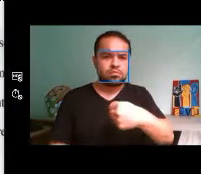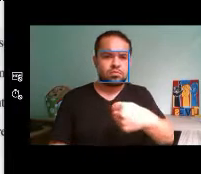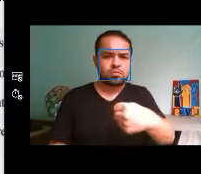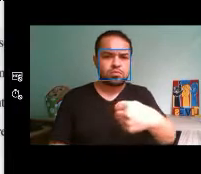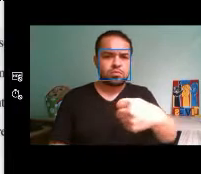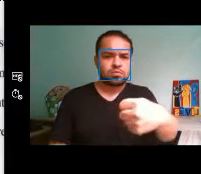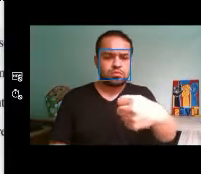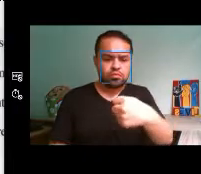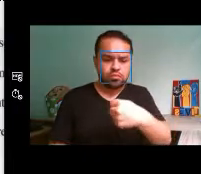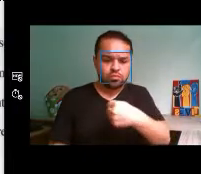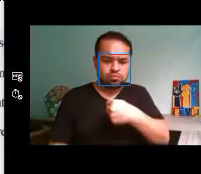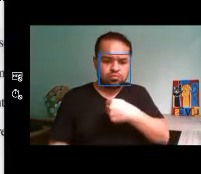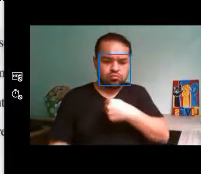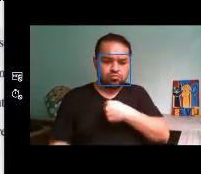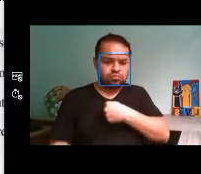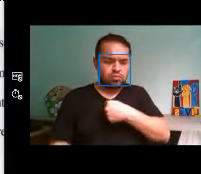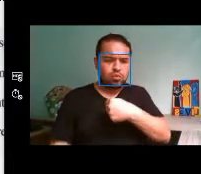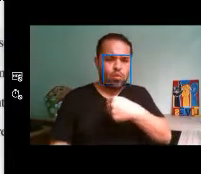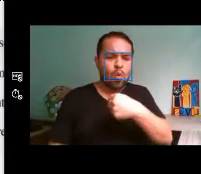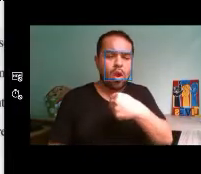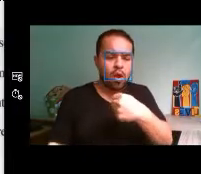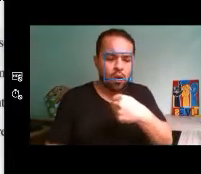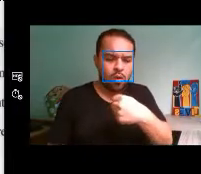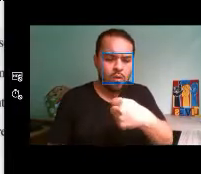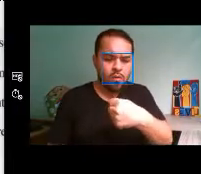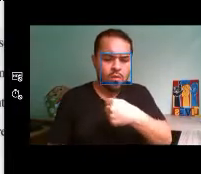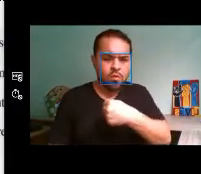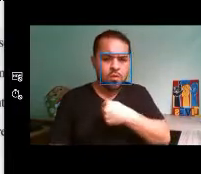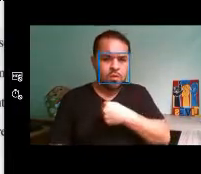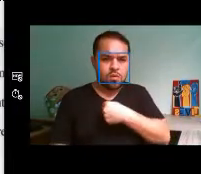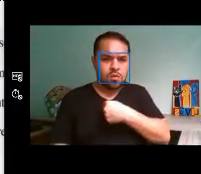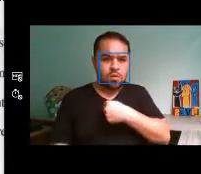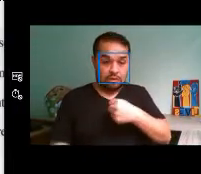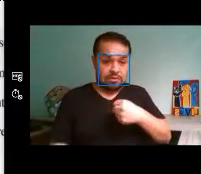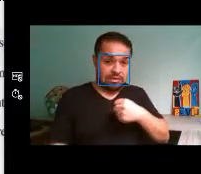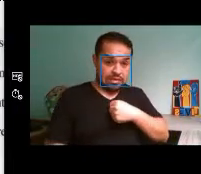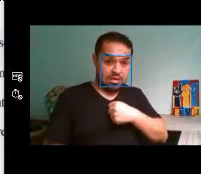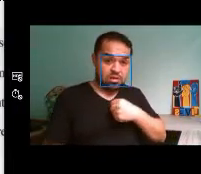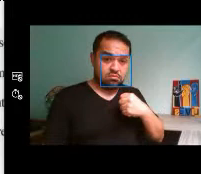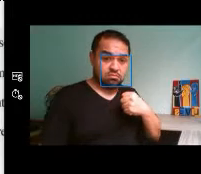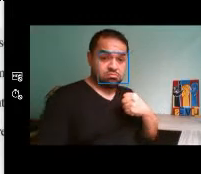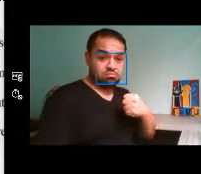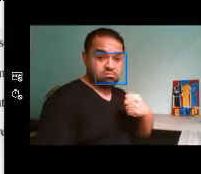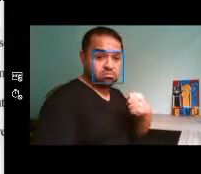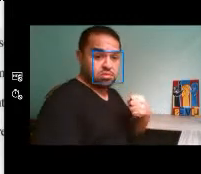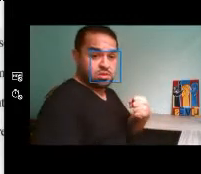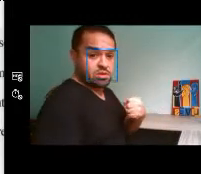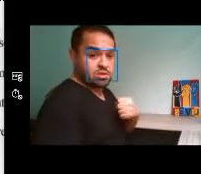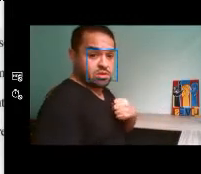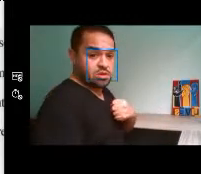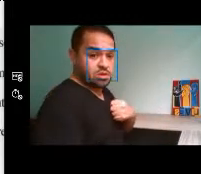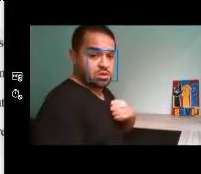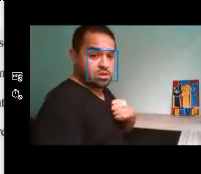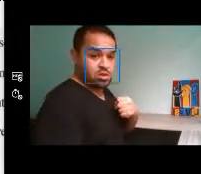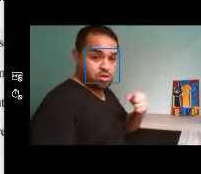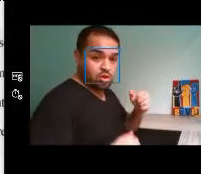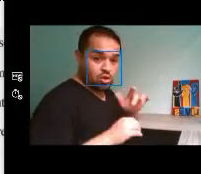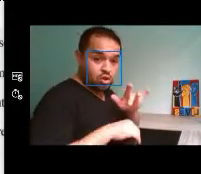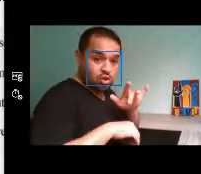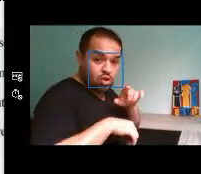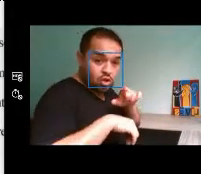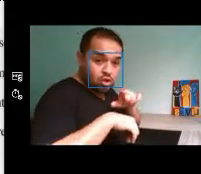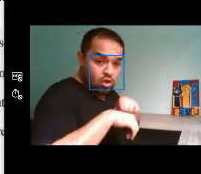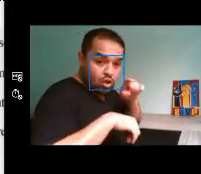dessa configuração que vai tocar aqui? Aonde? Por exemplo, eu digo que a localização é aqui no busto, no